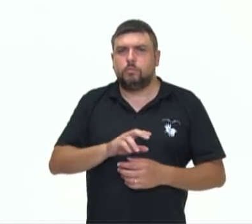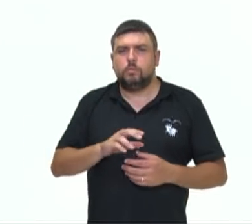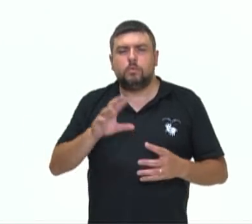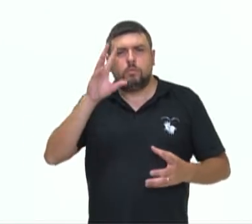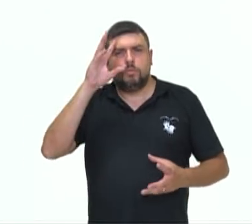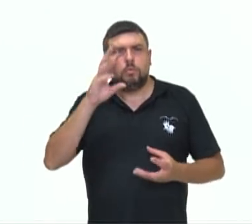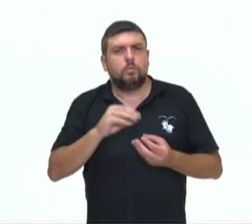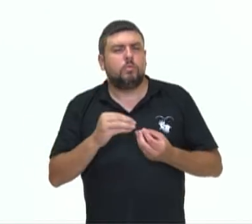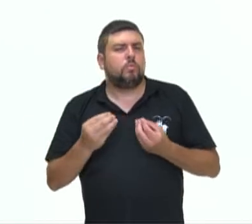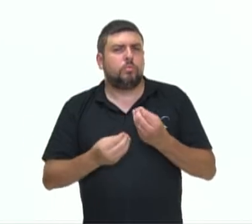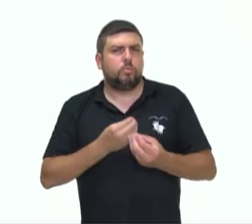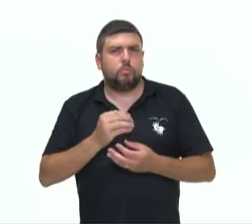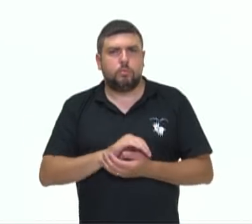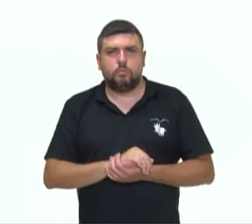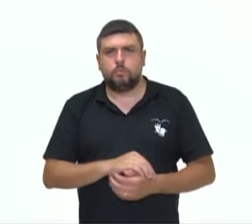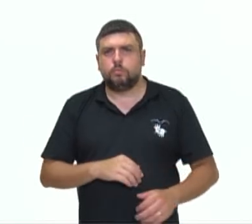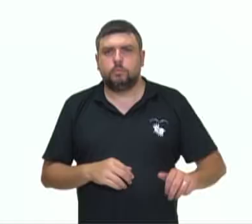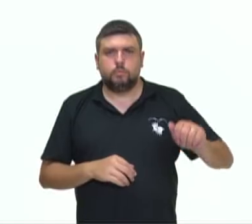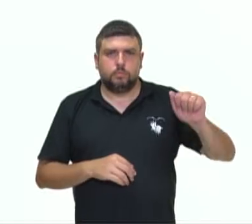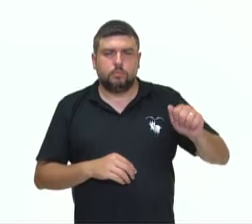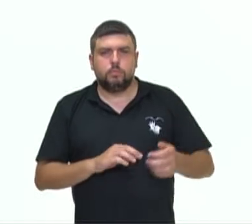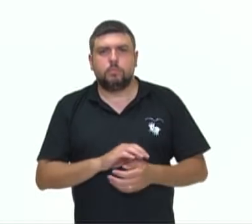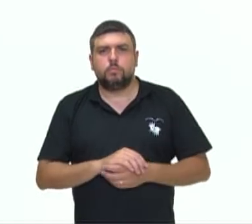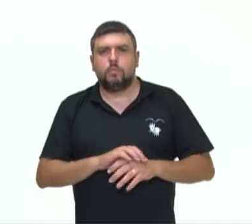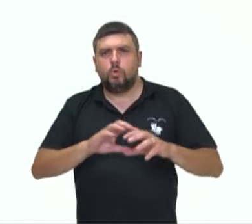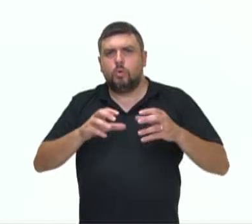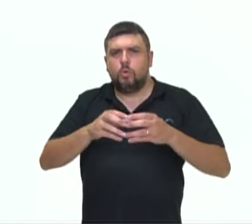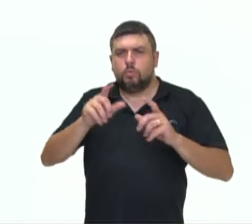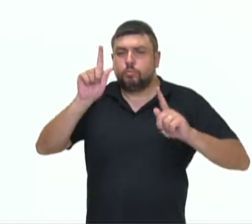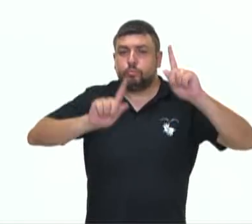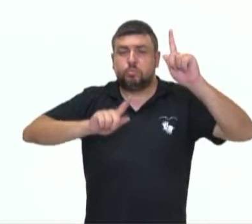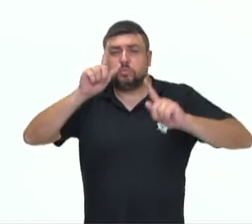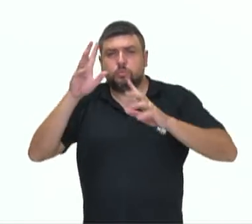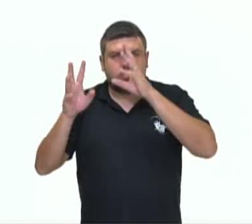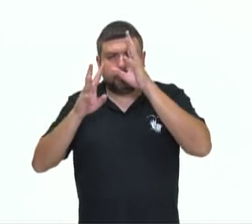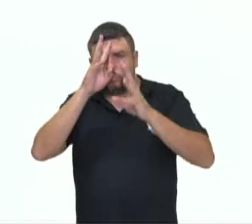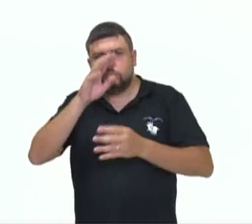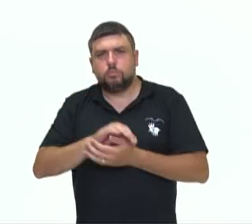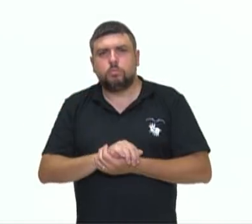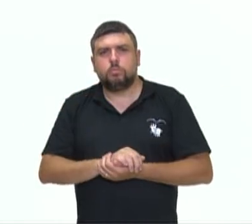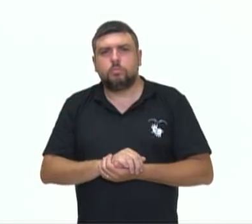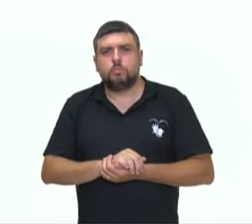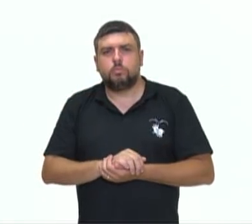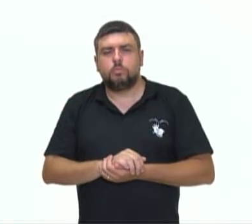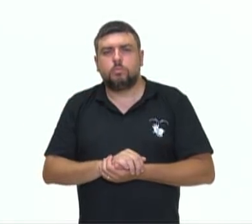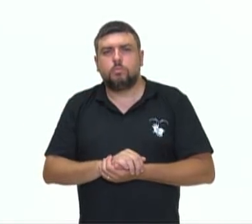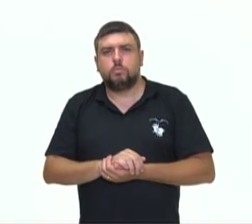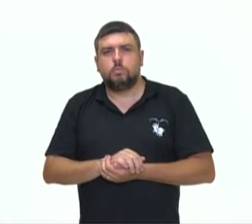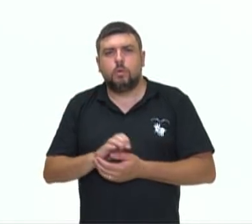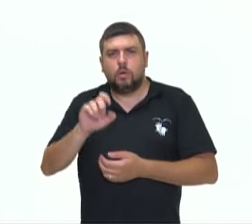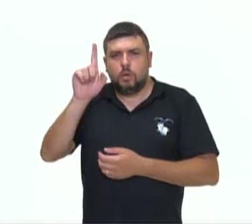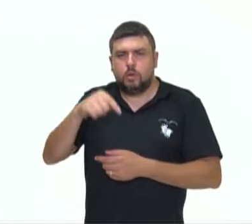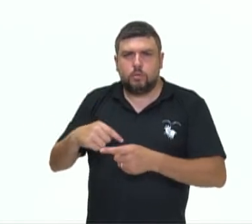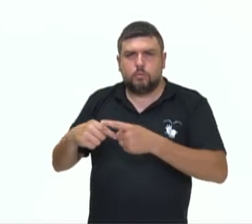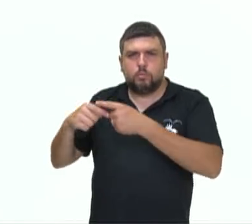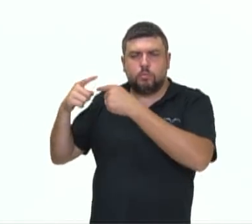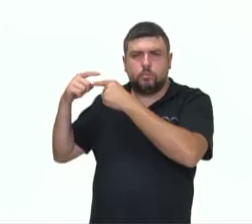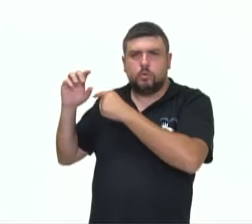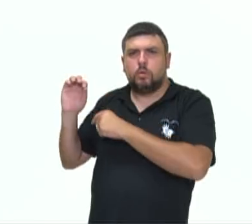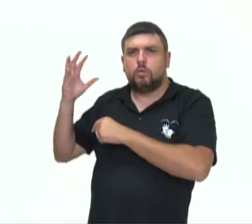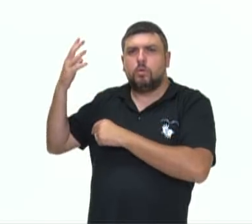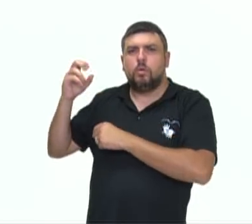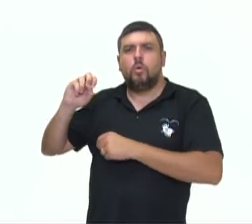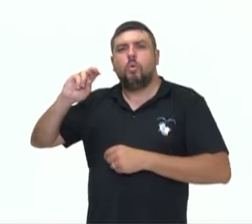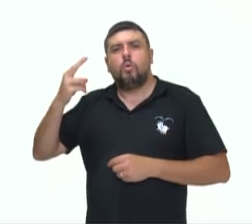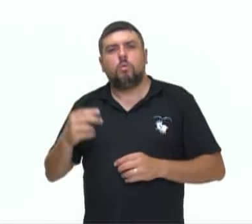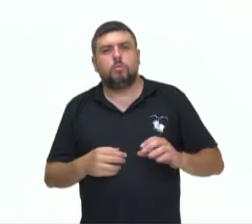como: letra A, um conjunto de gestos sem sentido nenhum, a recapitulação de um acontecimento do passado, ou letra